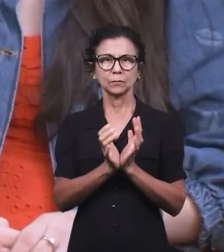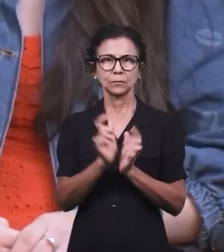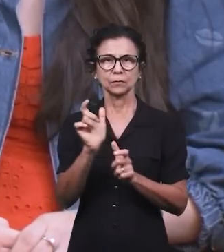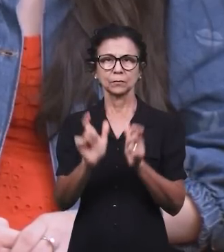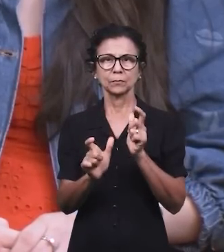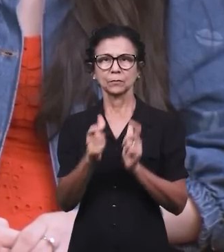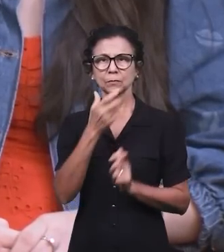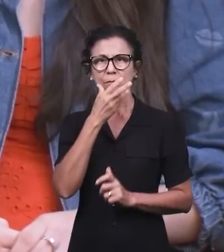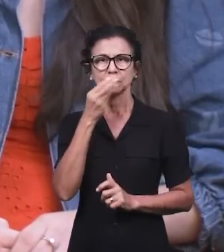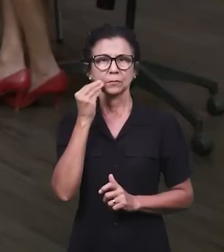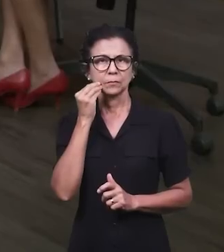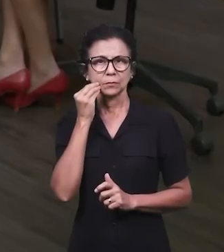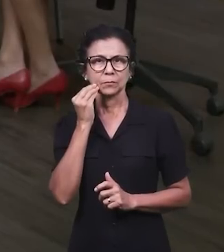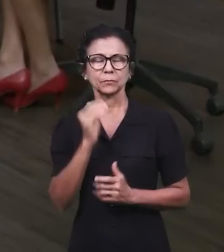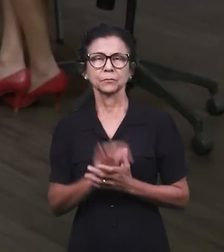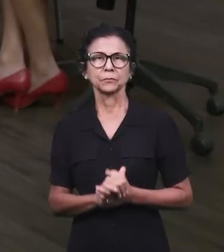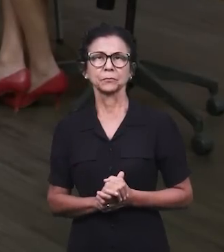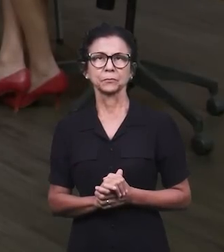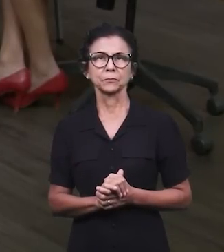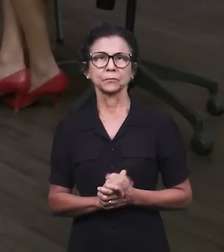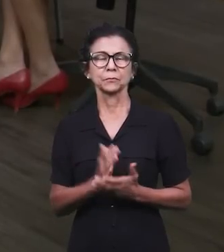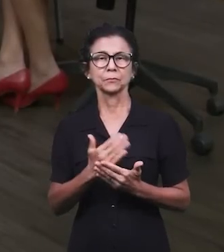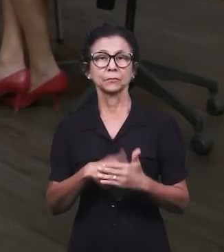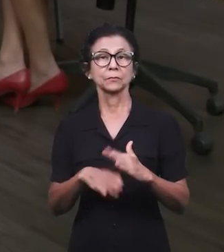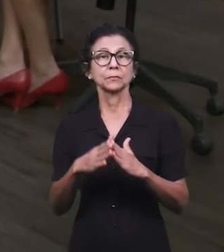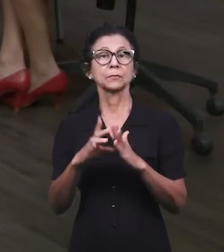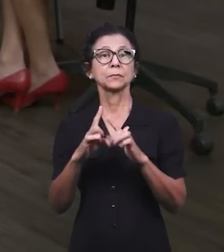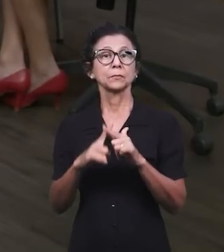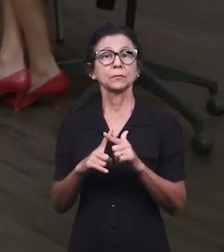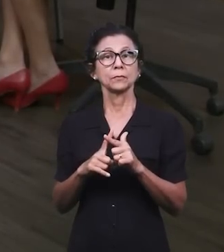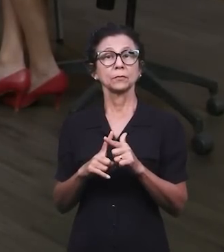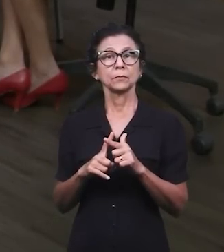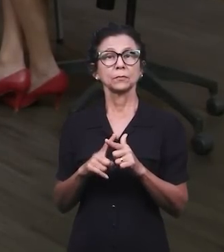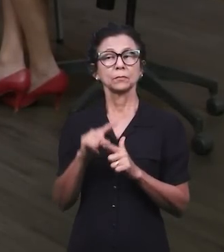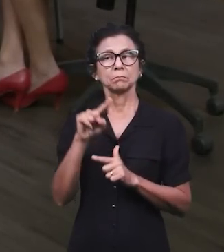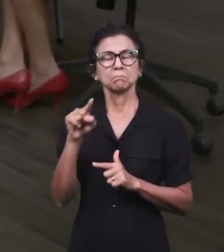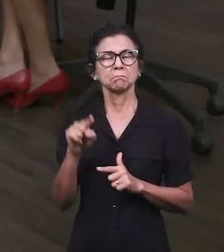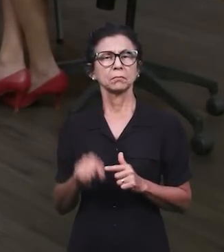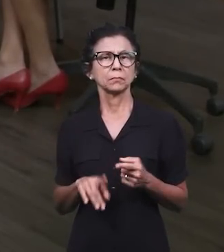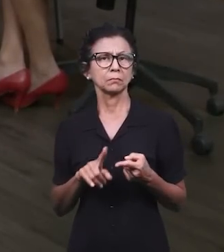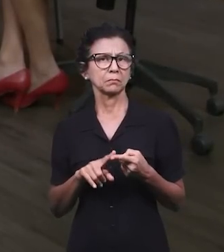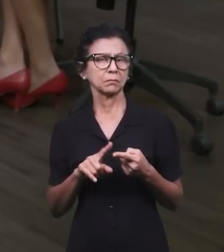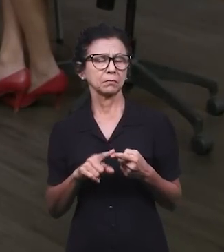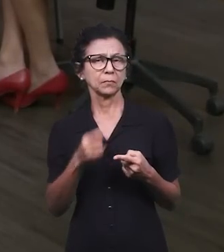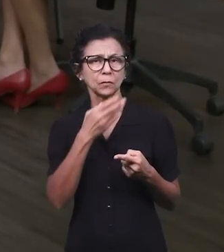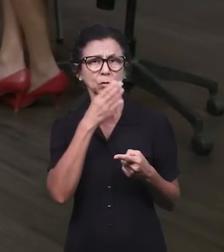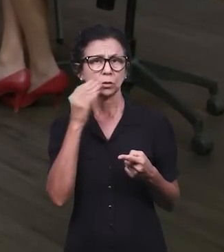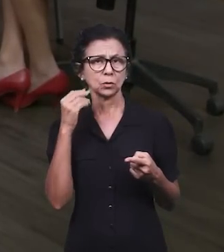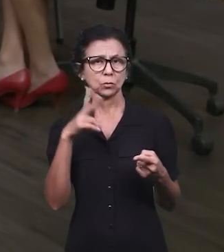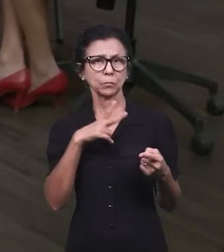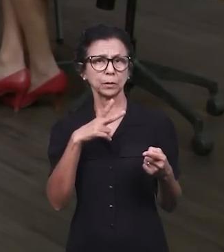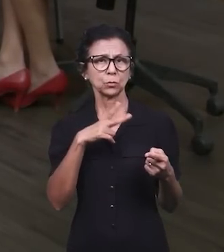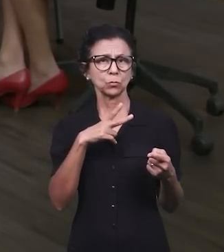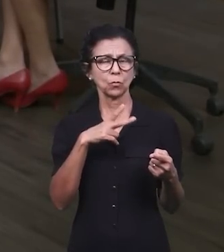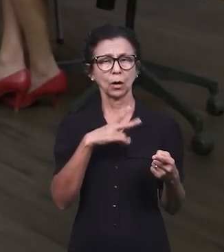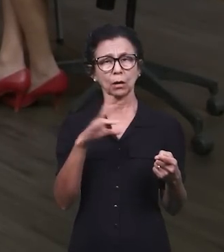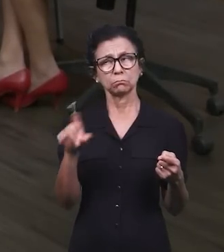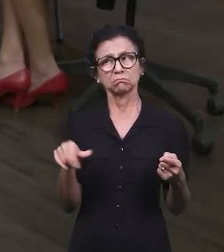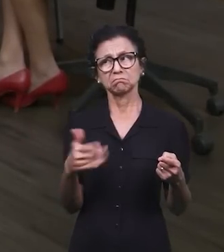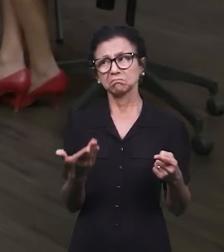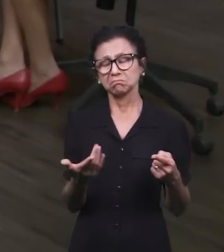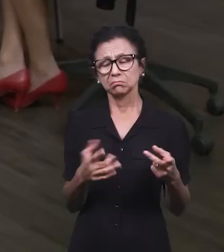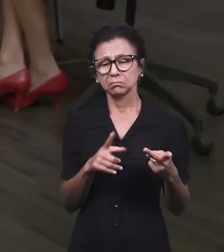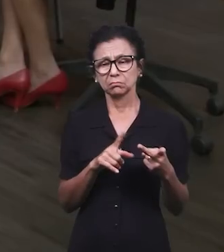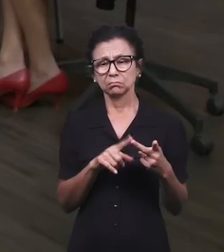nossa igreja. Eu creio que a pergunta, o jejum individual que cada um faz, o coletivo, ela está se referindo, imagina